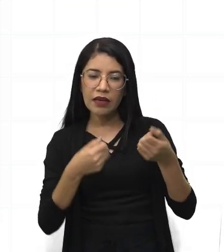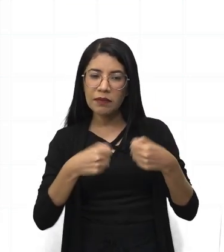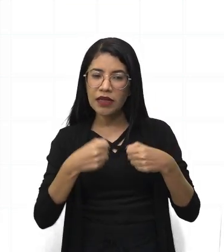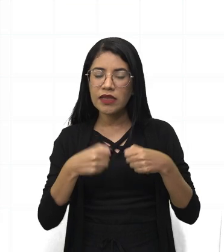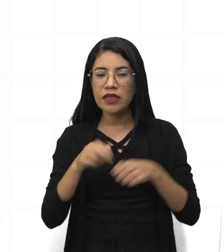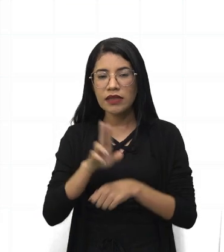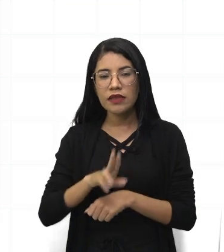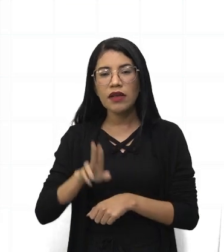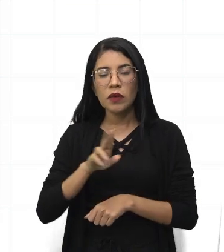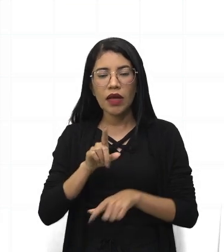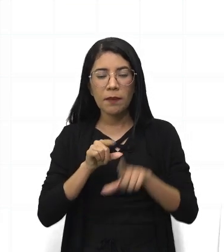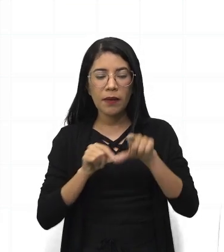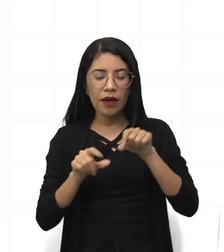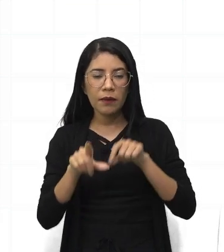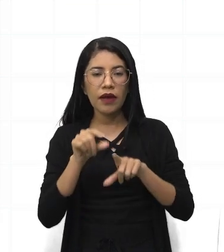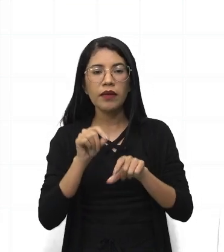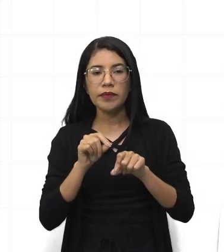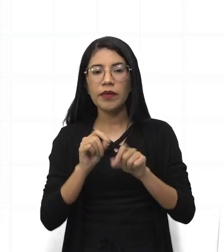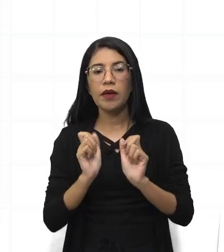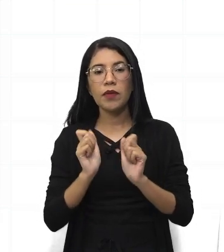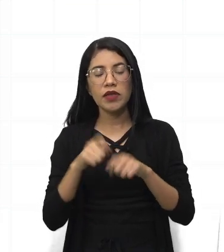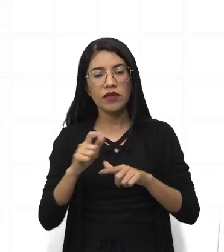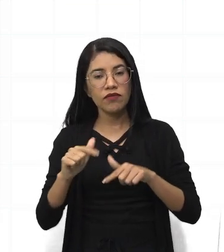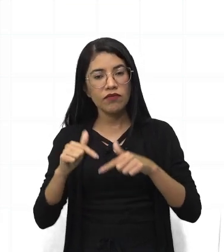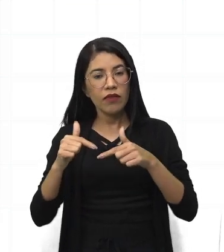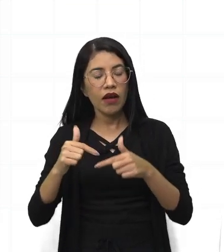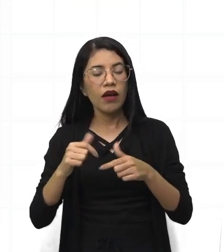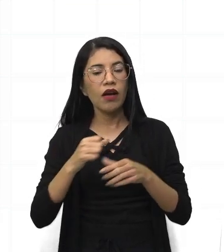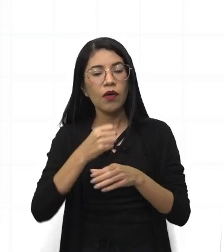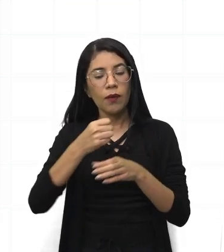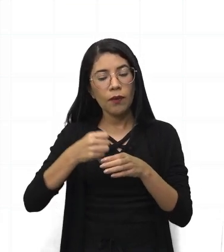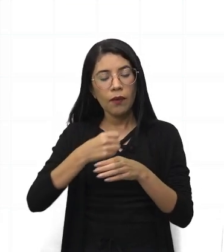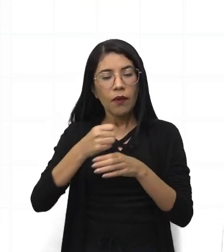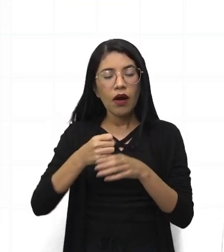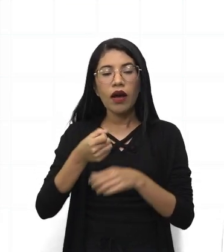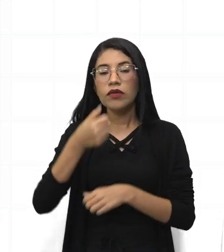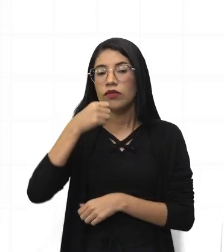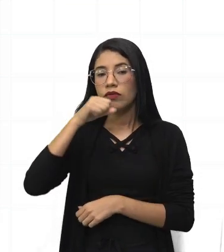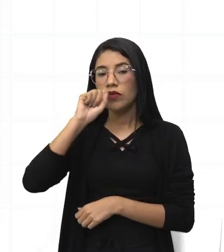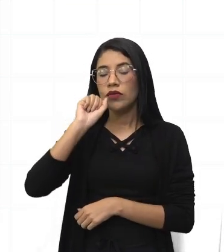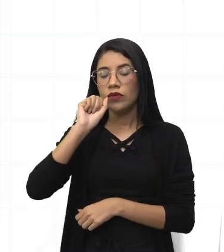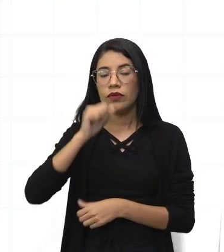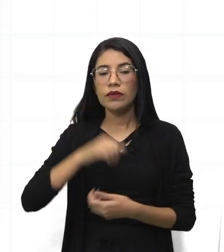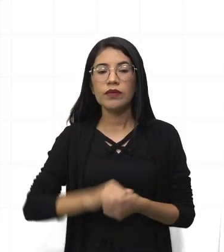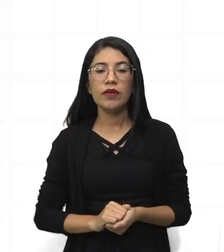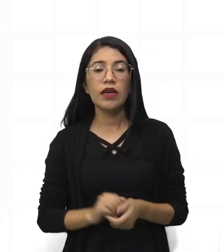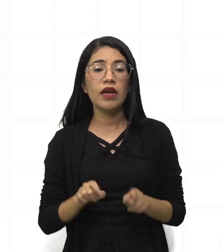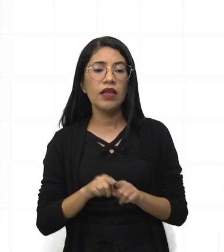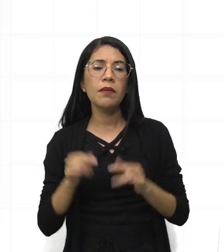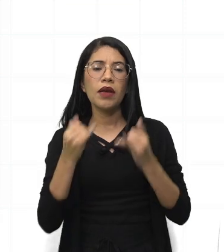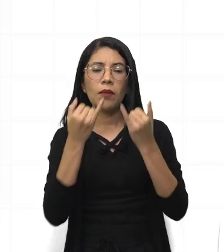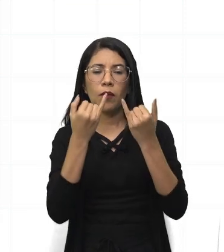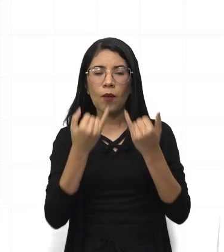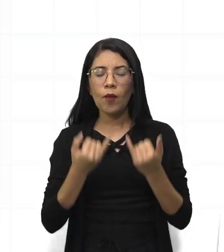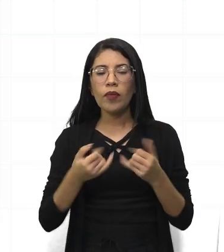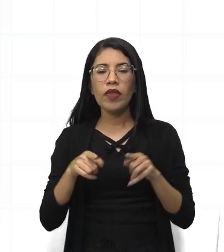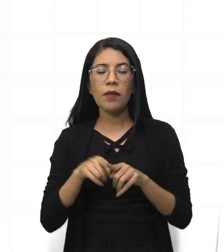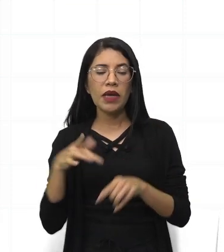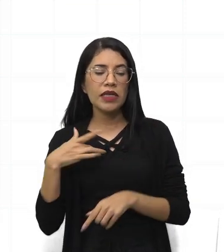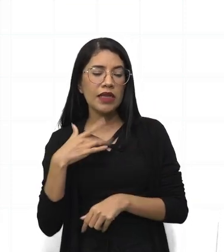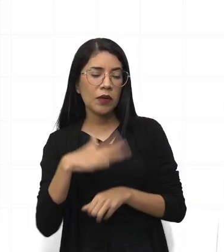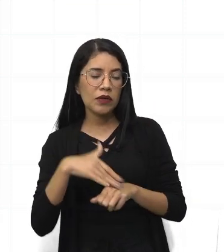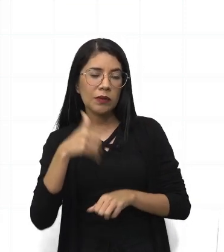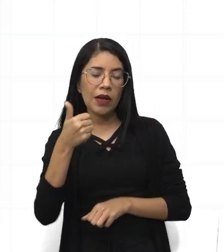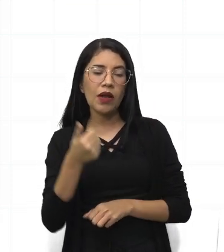precisar selecionar para fazer esse suco maravilhoso que vai te dar muita saúde, vai